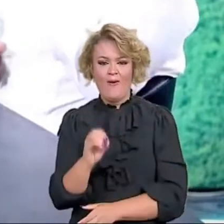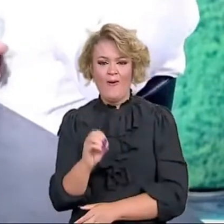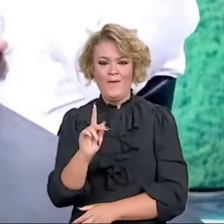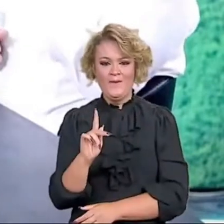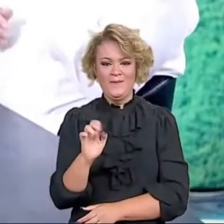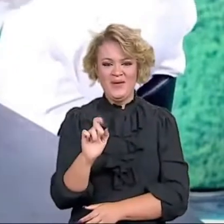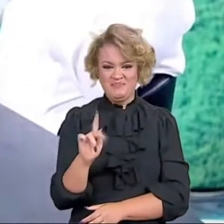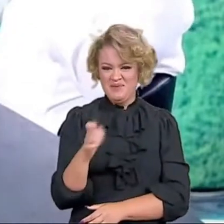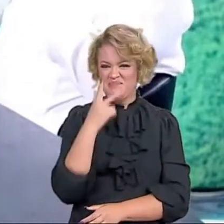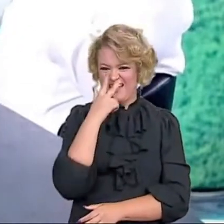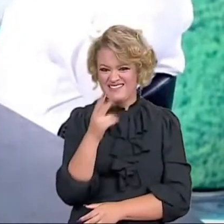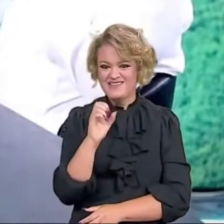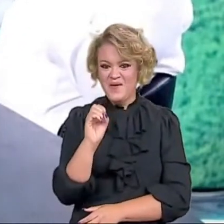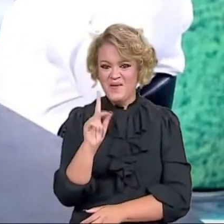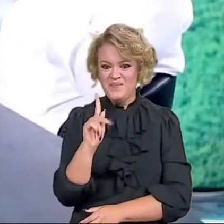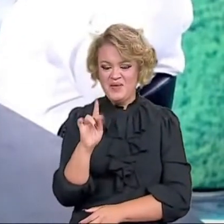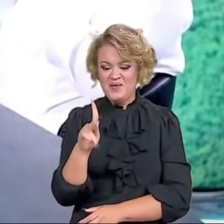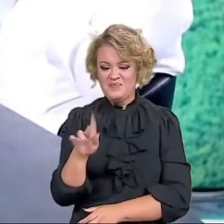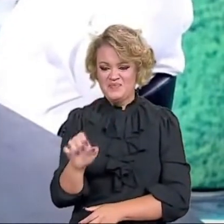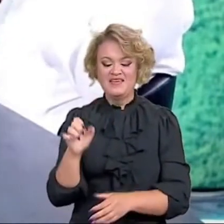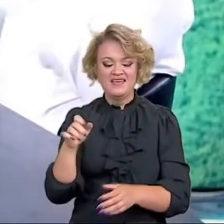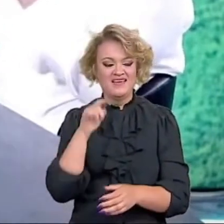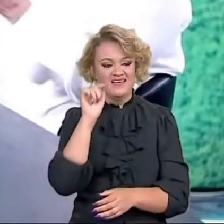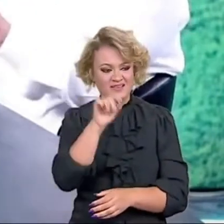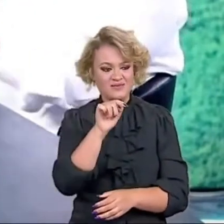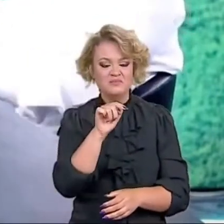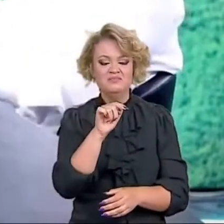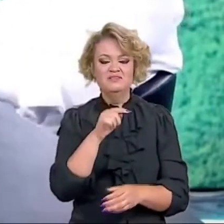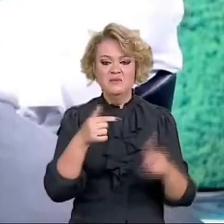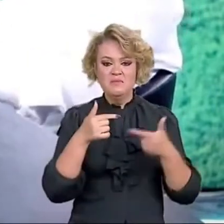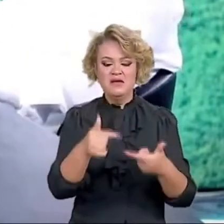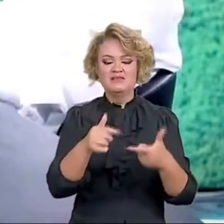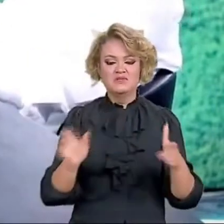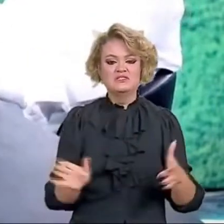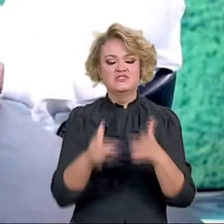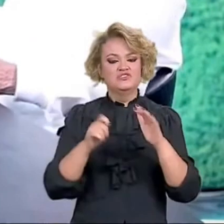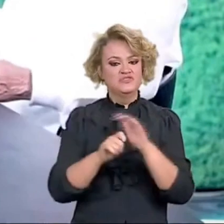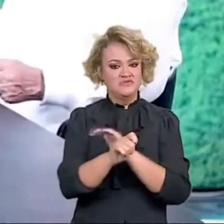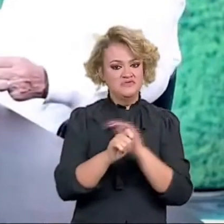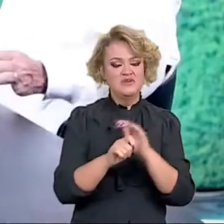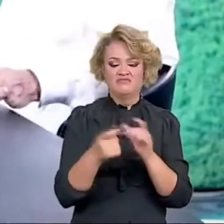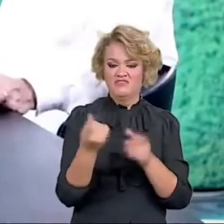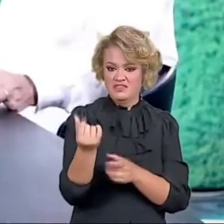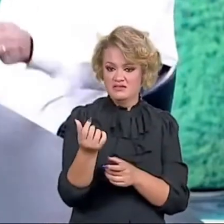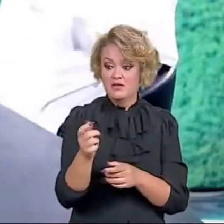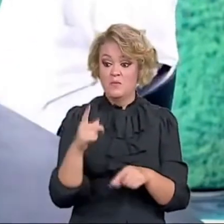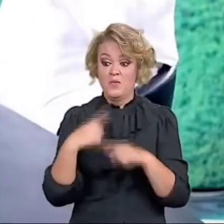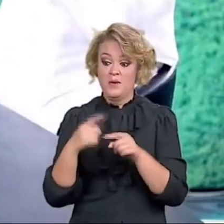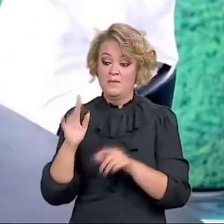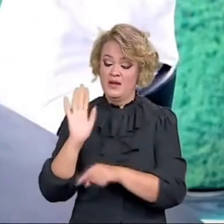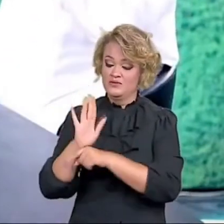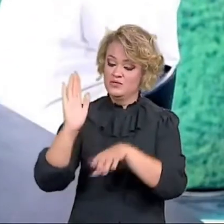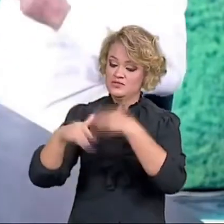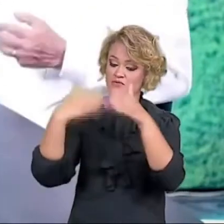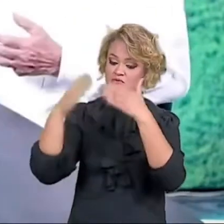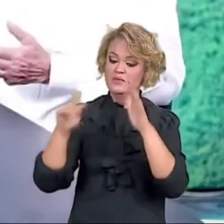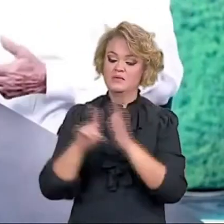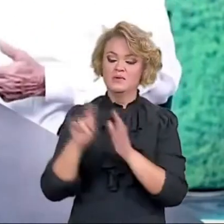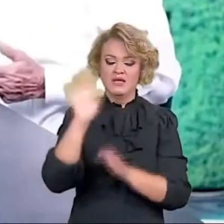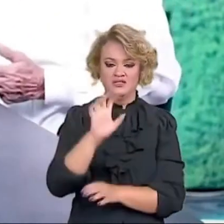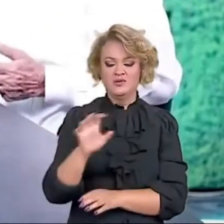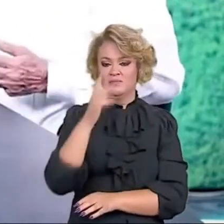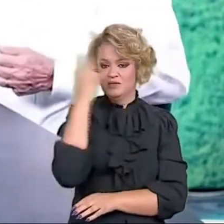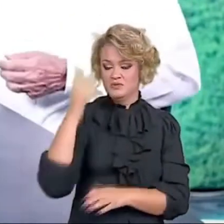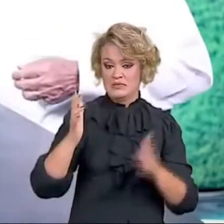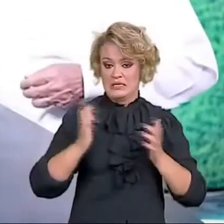gente transformar isso num ativo financeiro, porque, obviamente, para ajudar o desenvolvimento da região, precisa os ricos pagarem também, né? Olha, eu